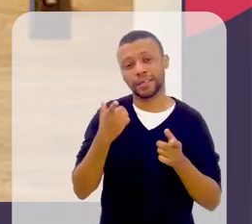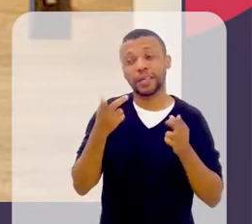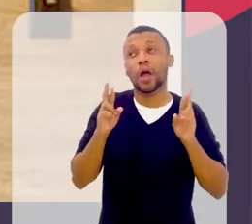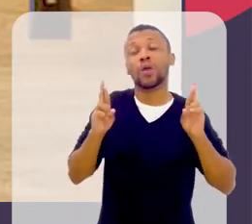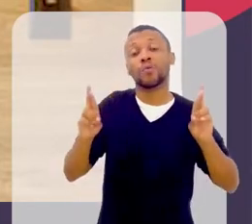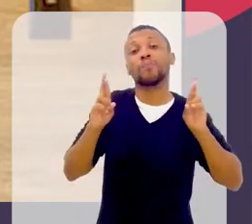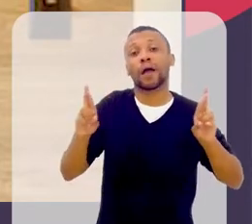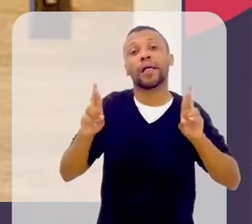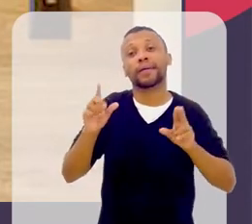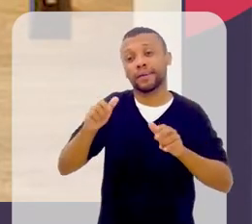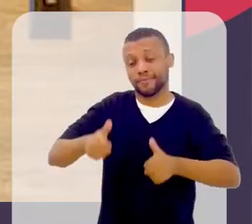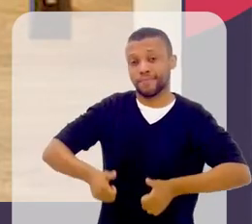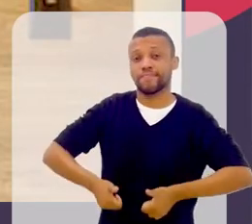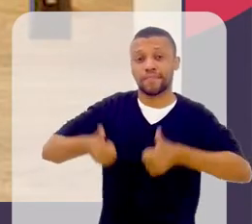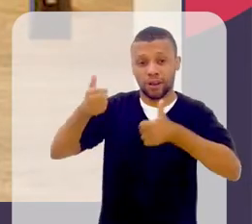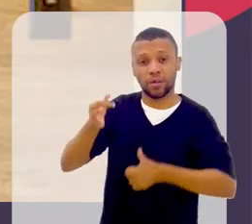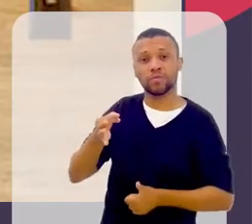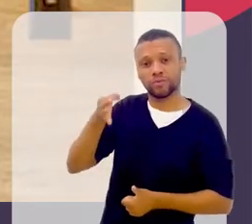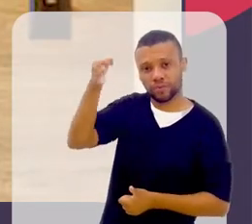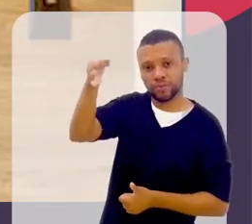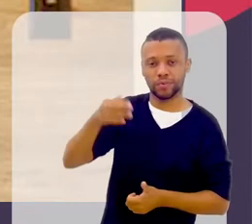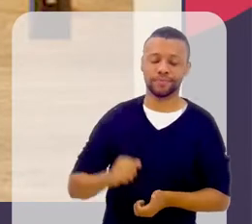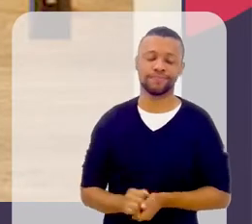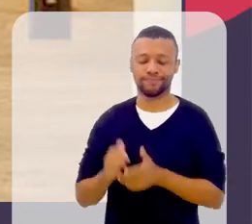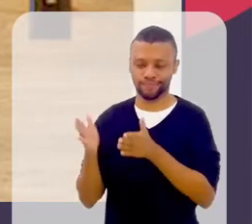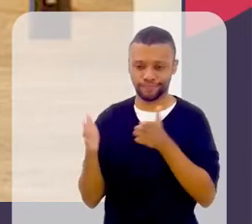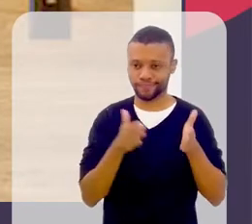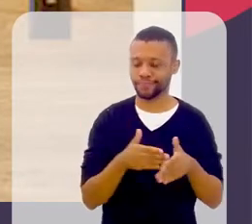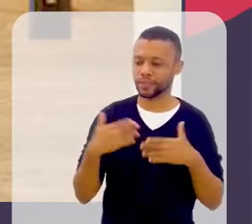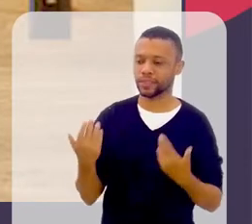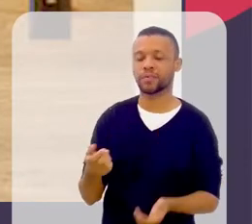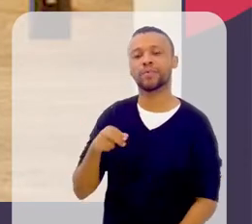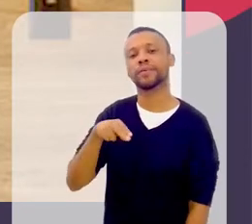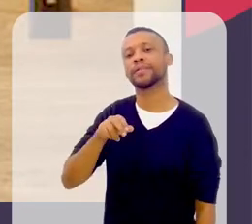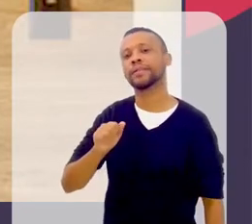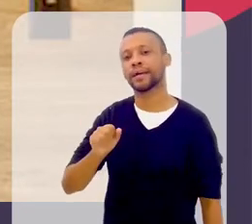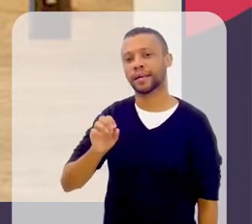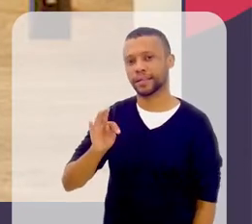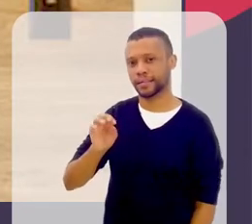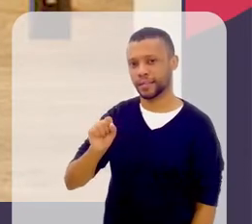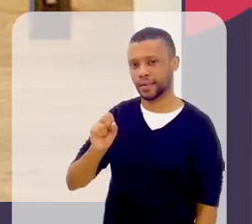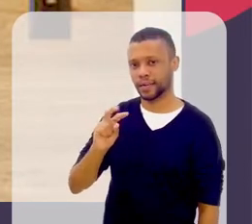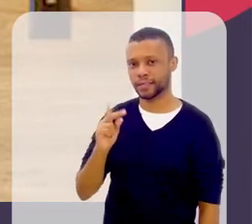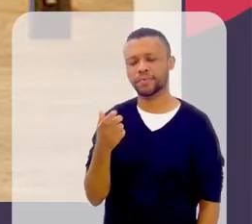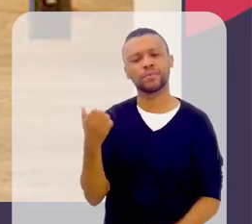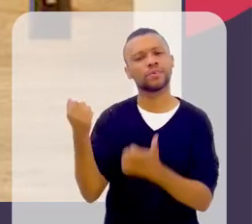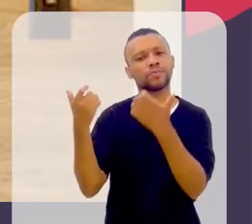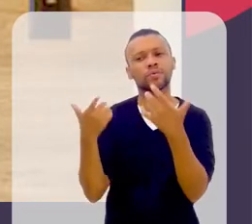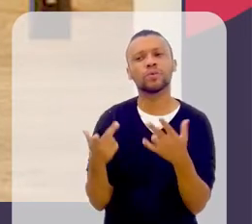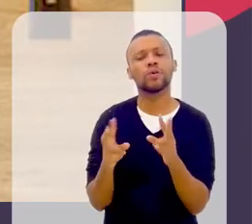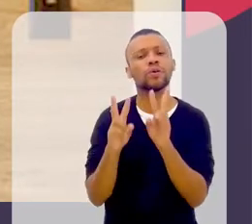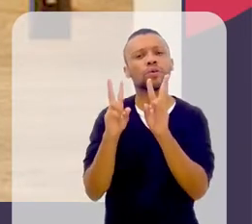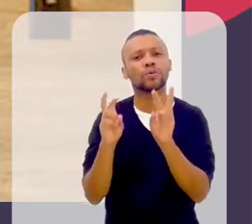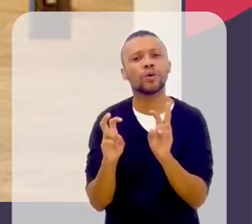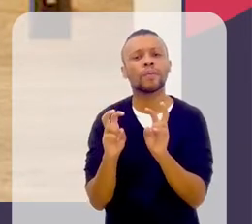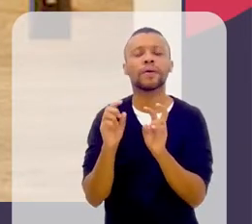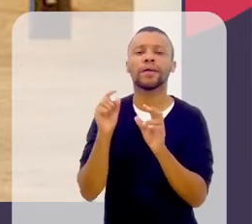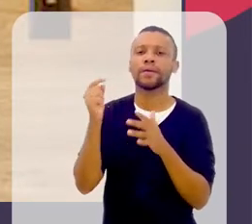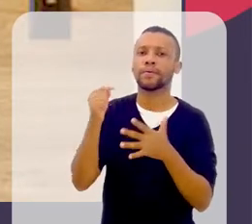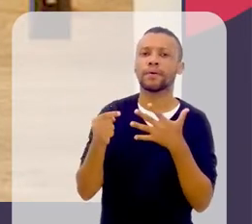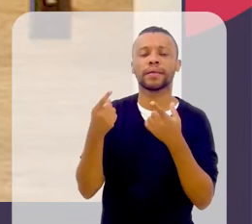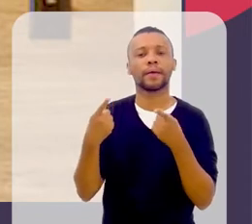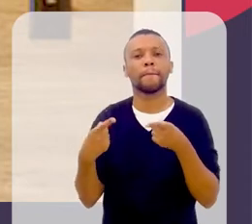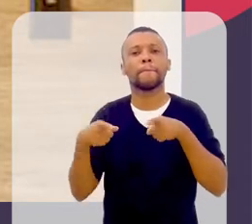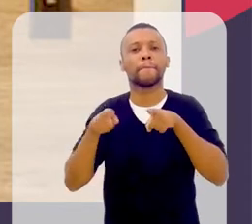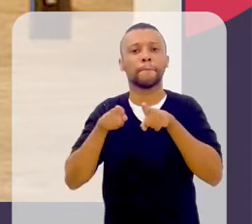a gente sempre espera que melhorem. Isso. Natasha, você falou um pouco sobre, você